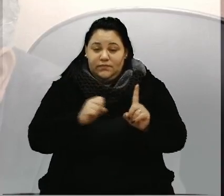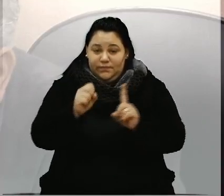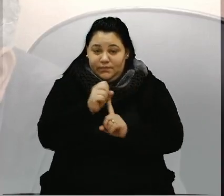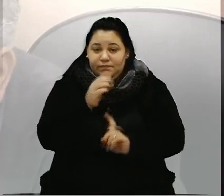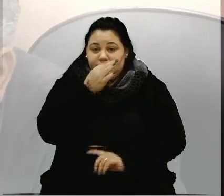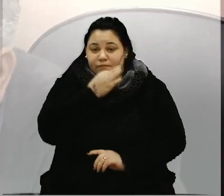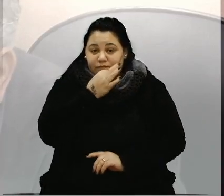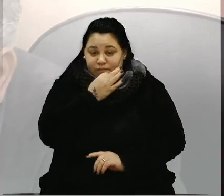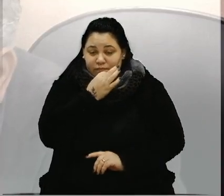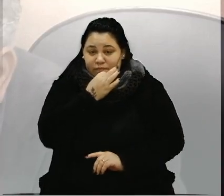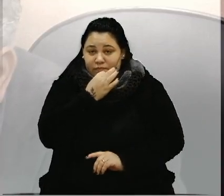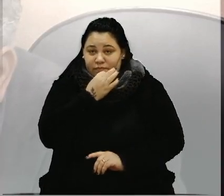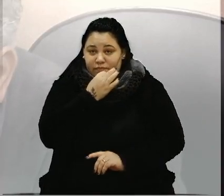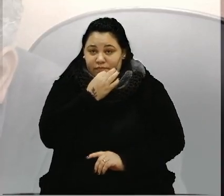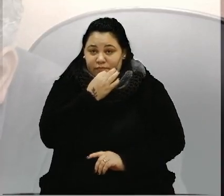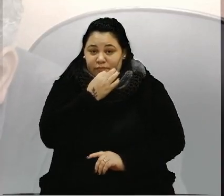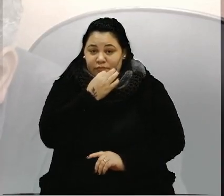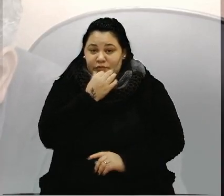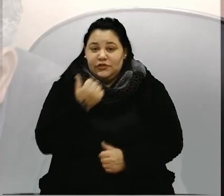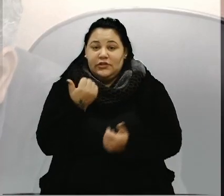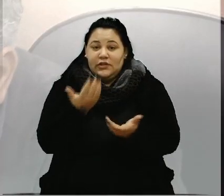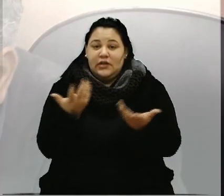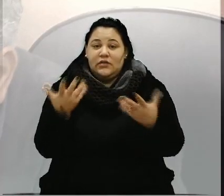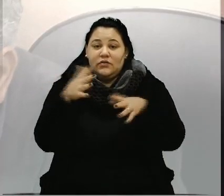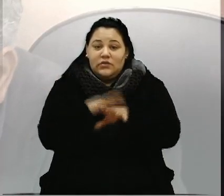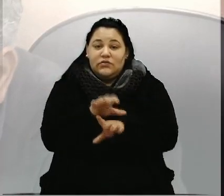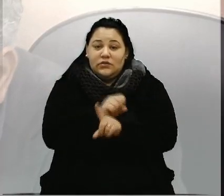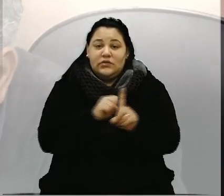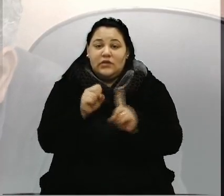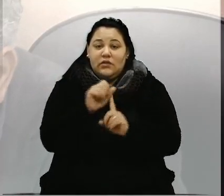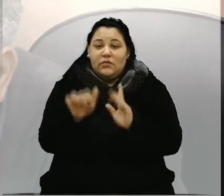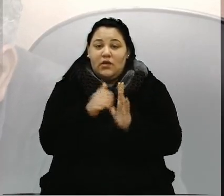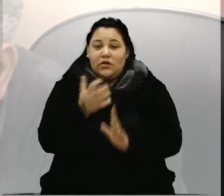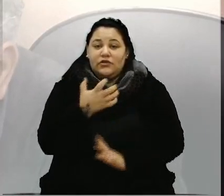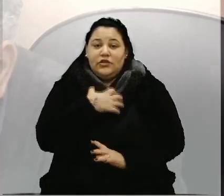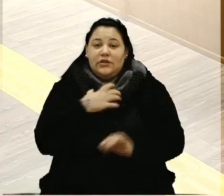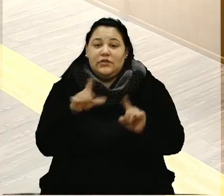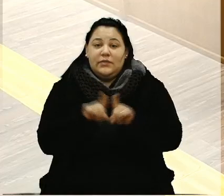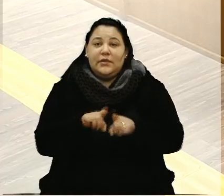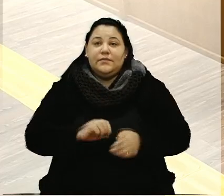caxiense de levar inclusão social da melhor forma possível. Parabéns.